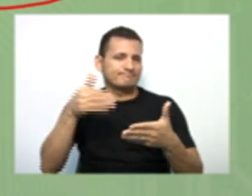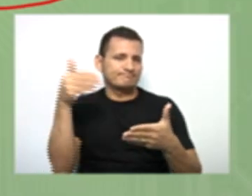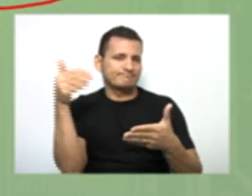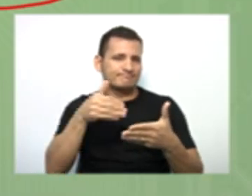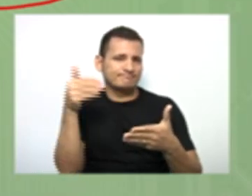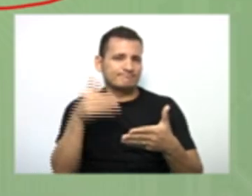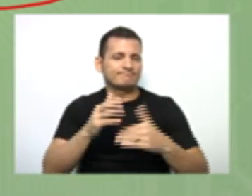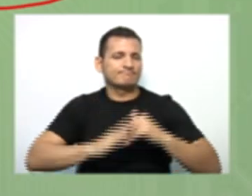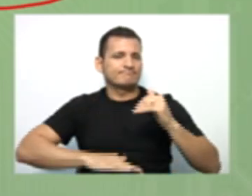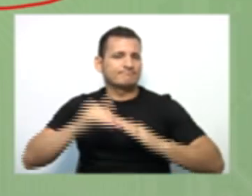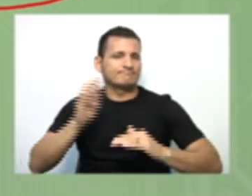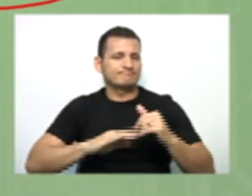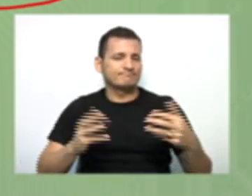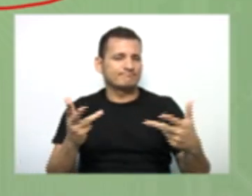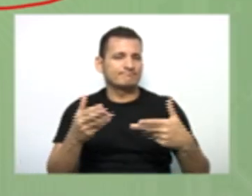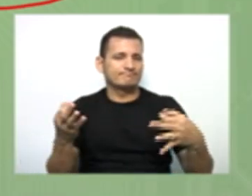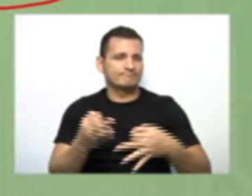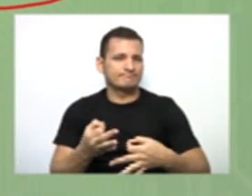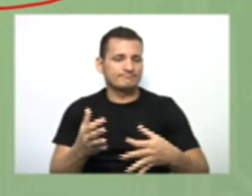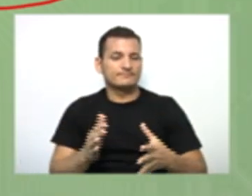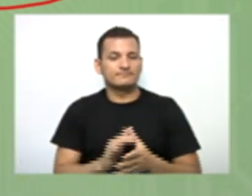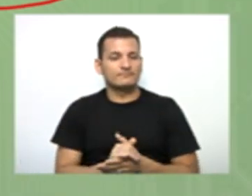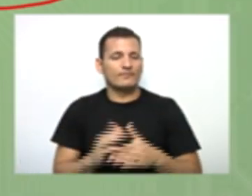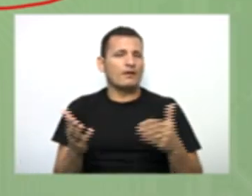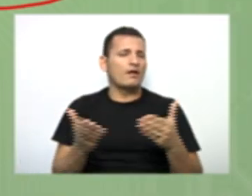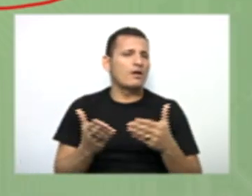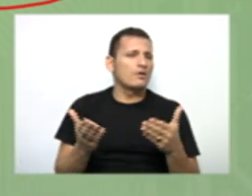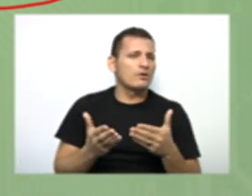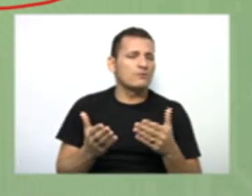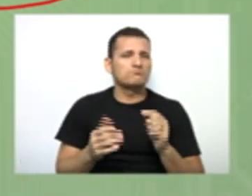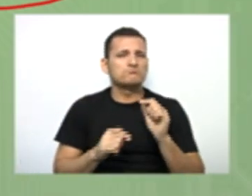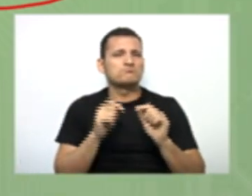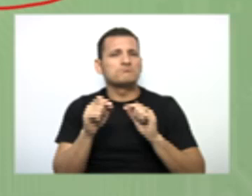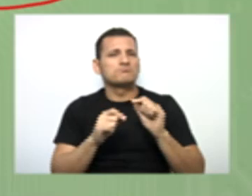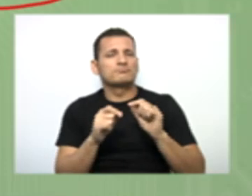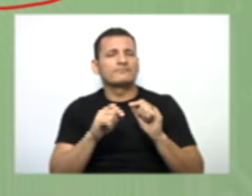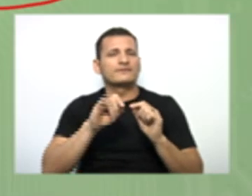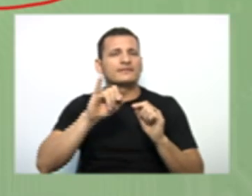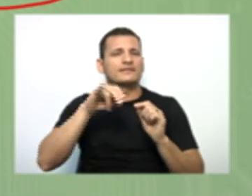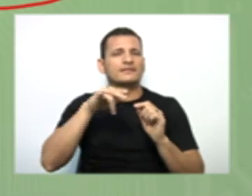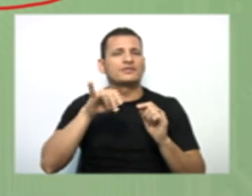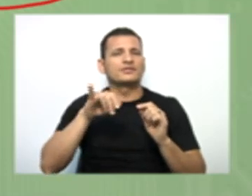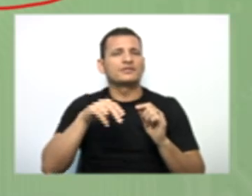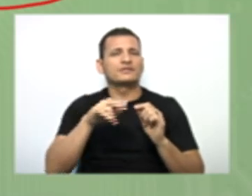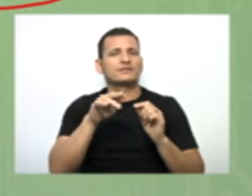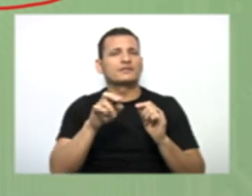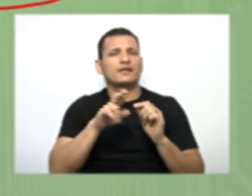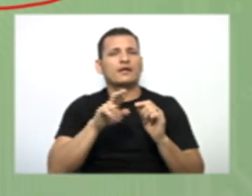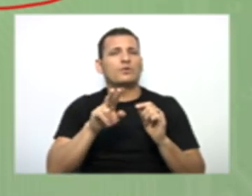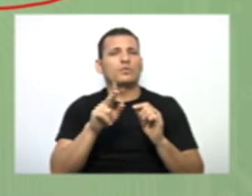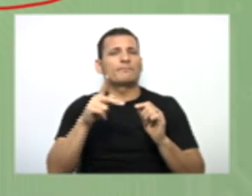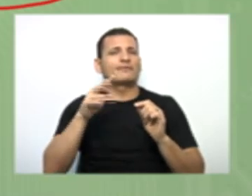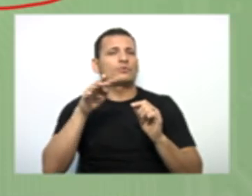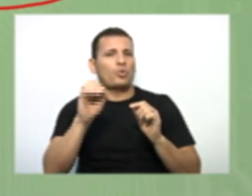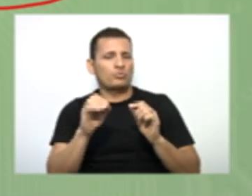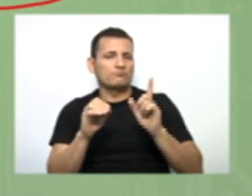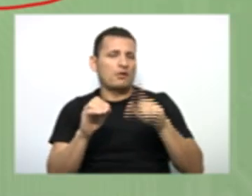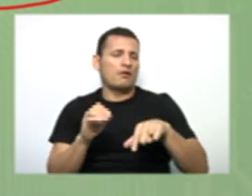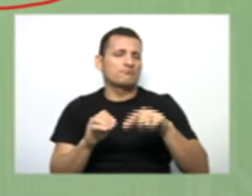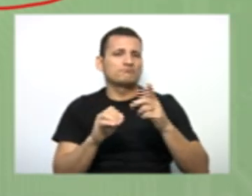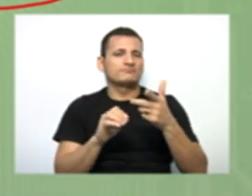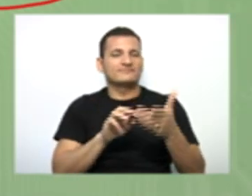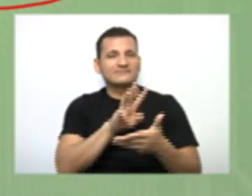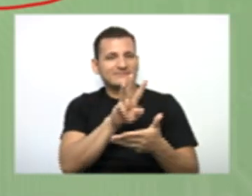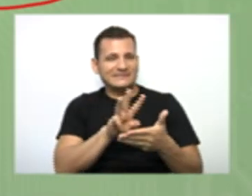e eficiente. Agora me diz, o que é ininterrupto, né, professora? Então, é aquele site,